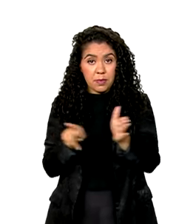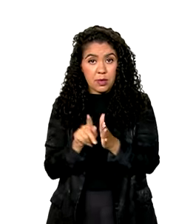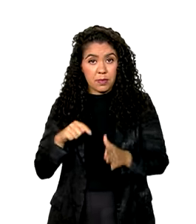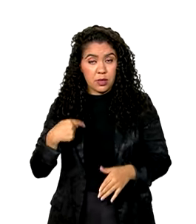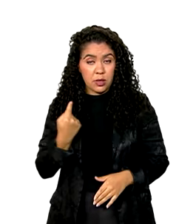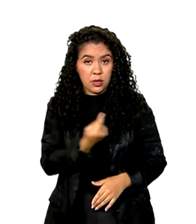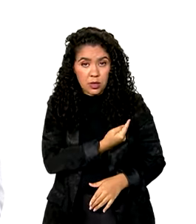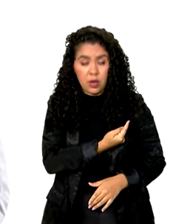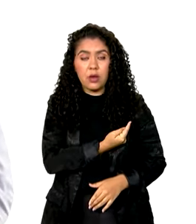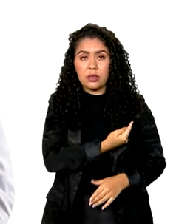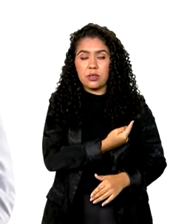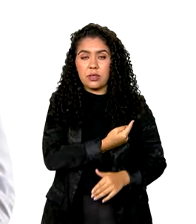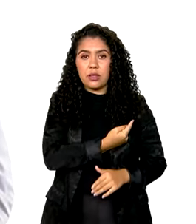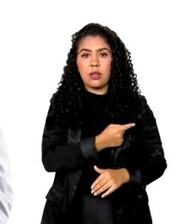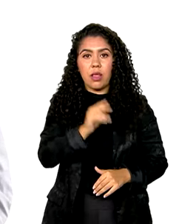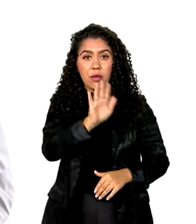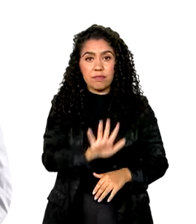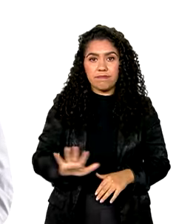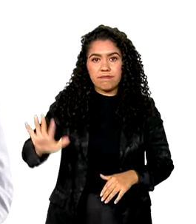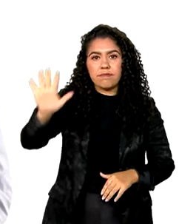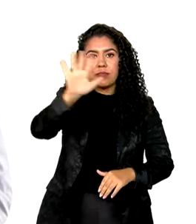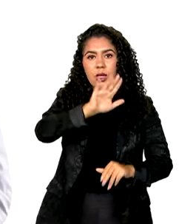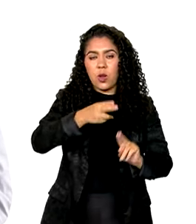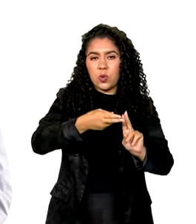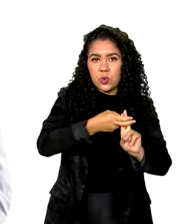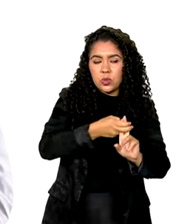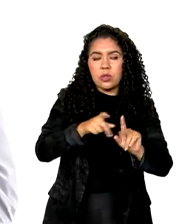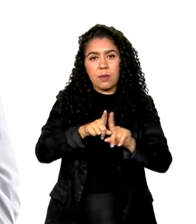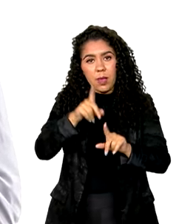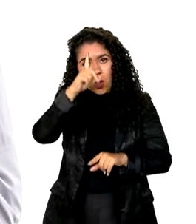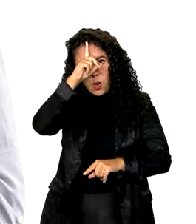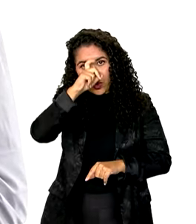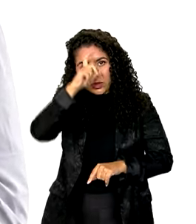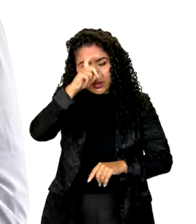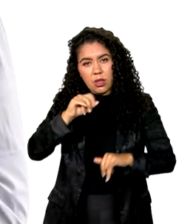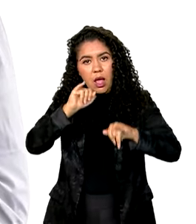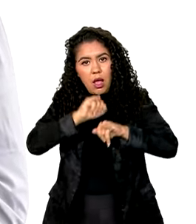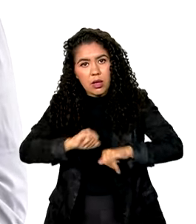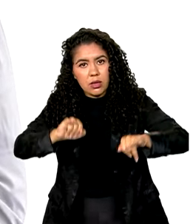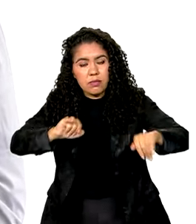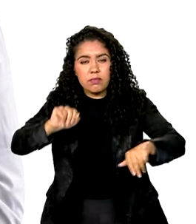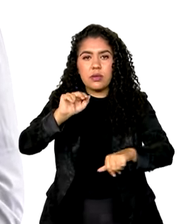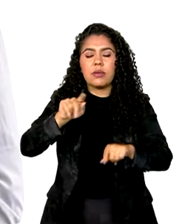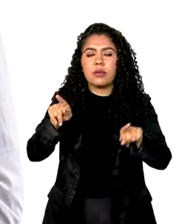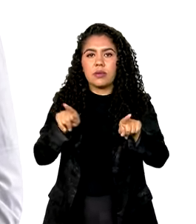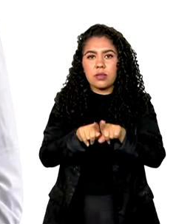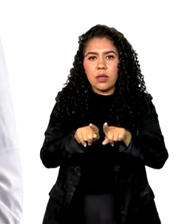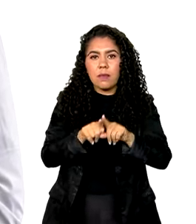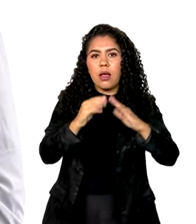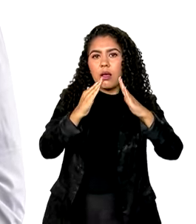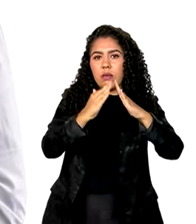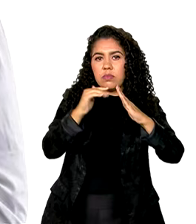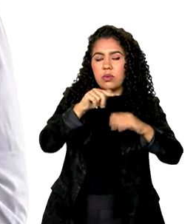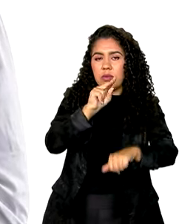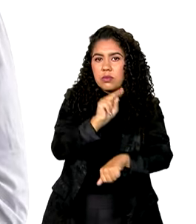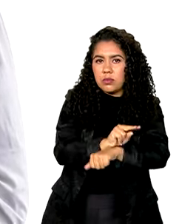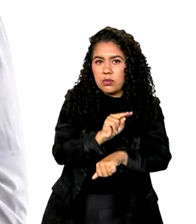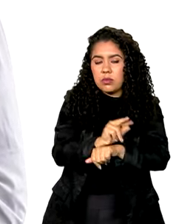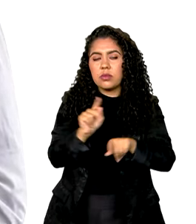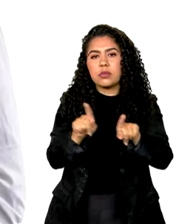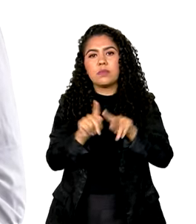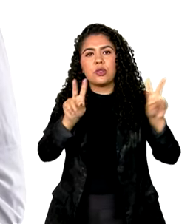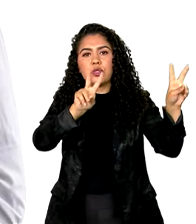os hospitais de campanha, a presença nos abrigos, a ampliação da cobertura